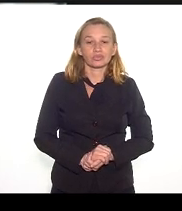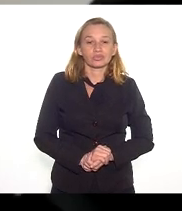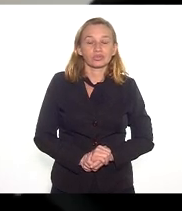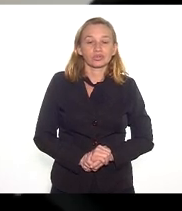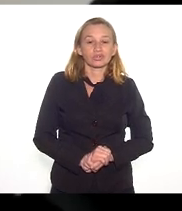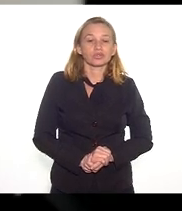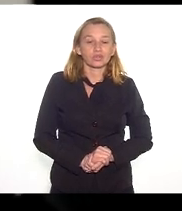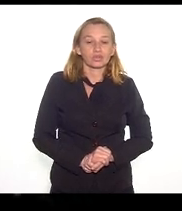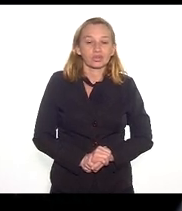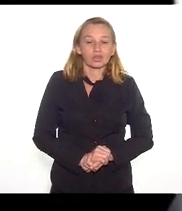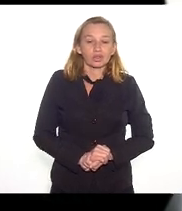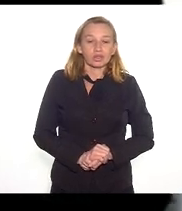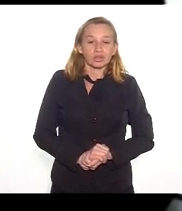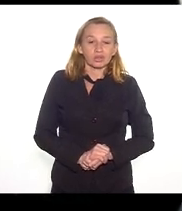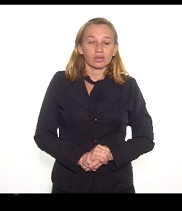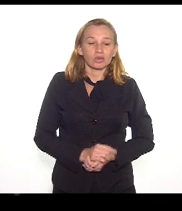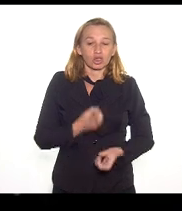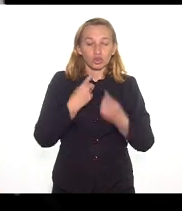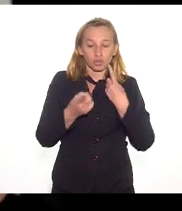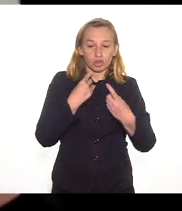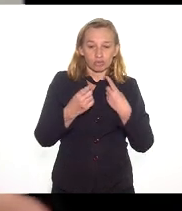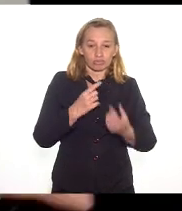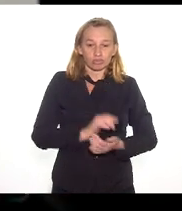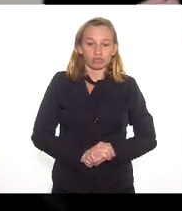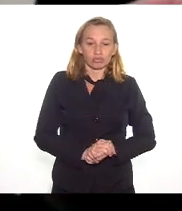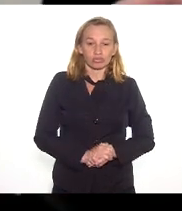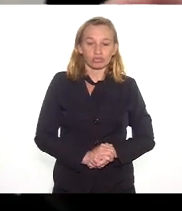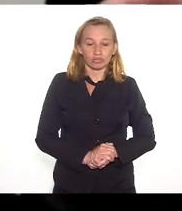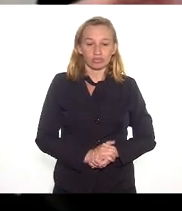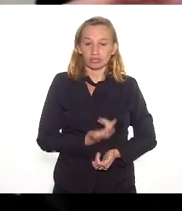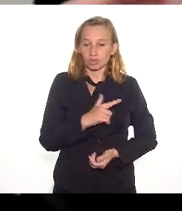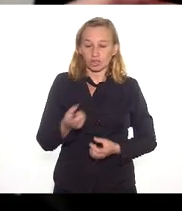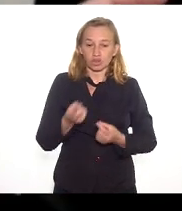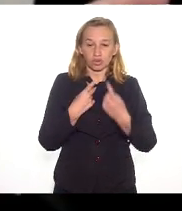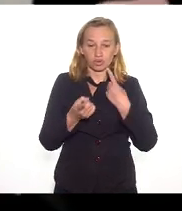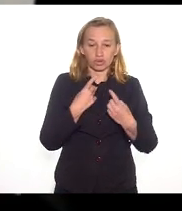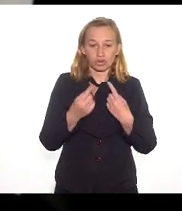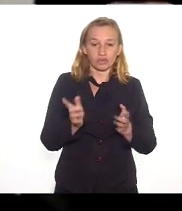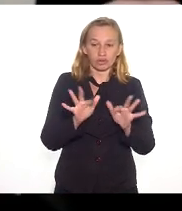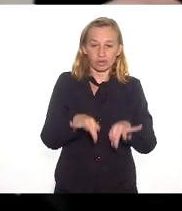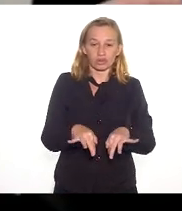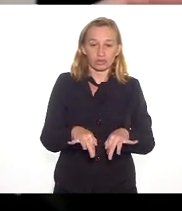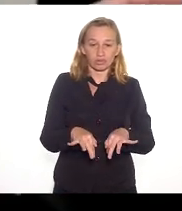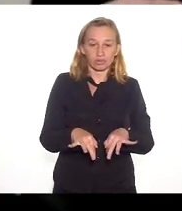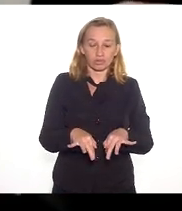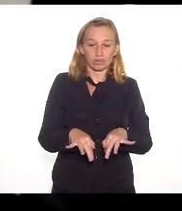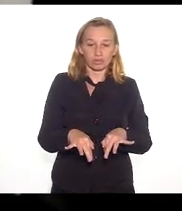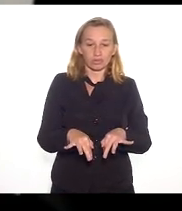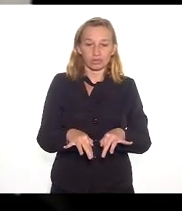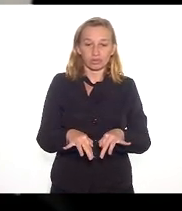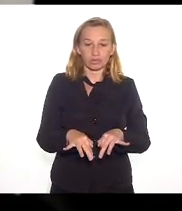emitidos em discussão. Não havendo quem queira discutir, encerra a discussão.